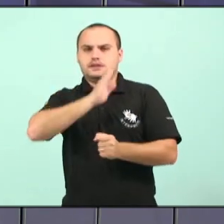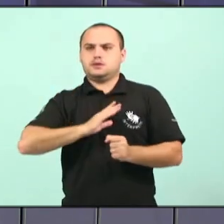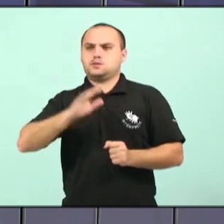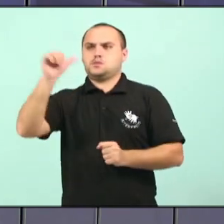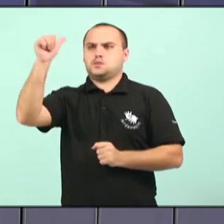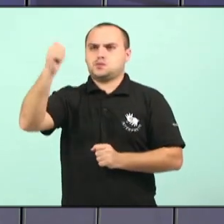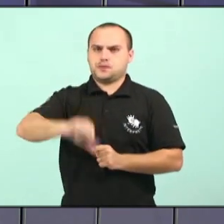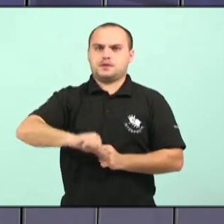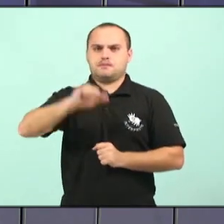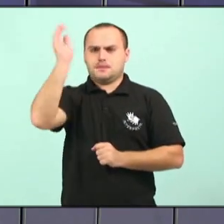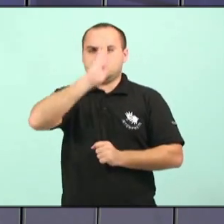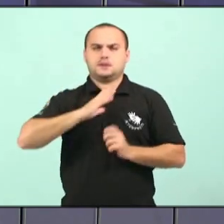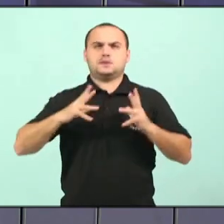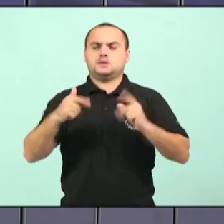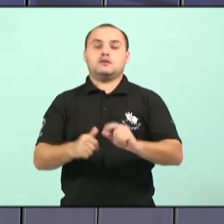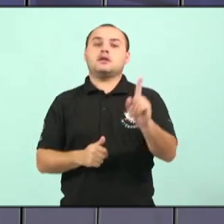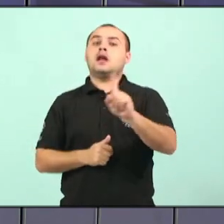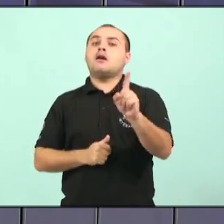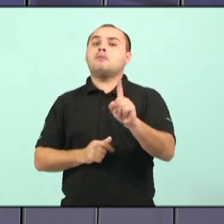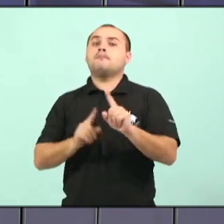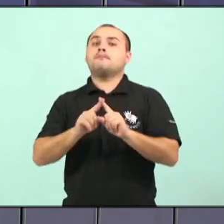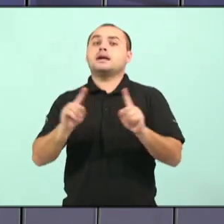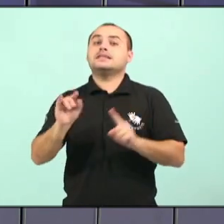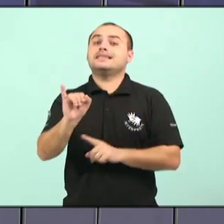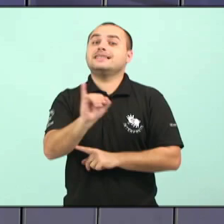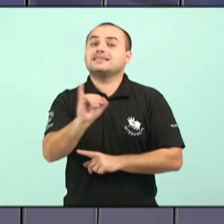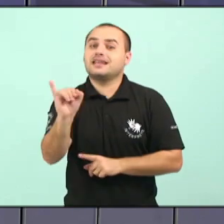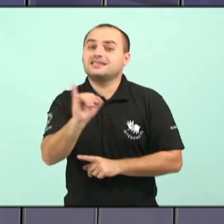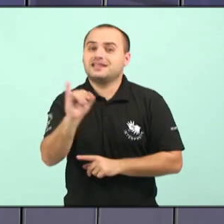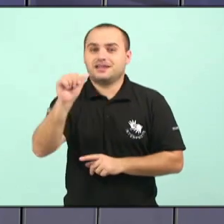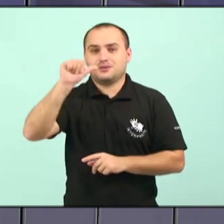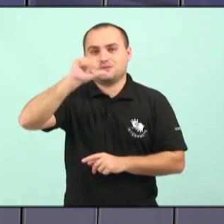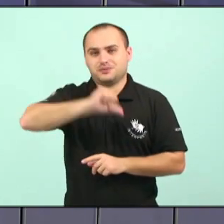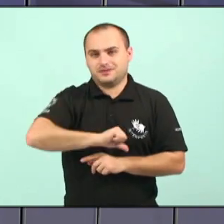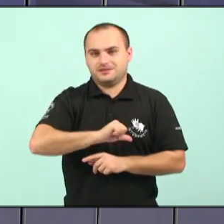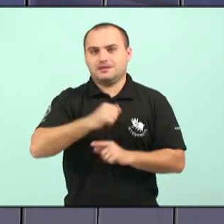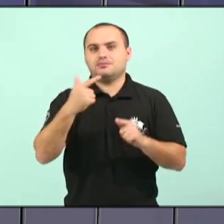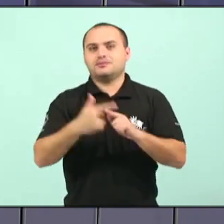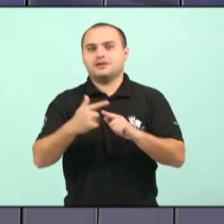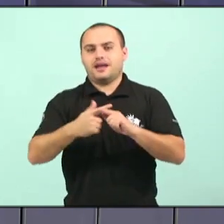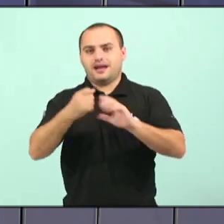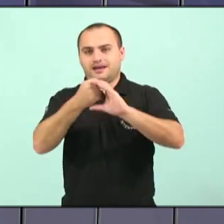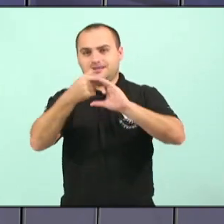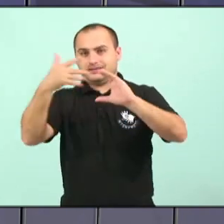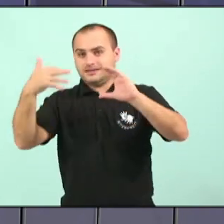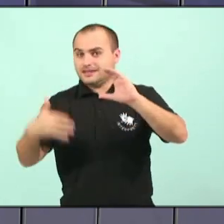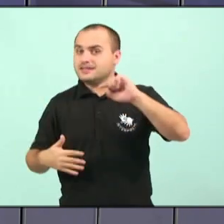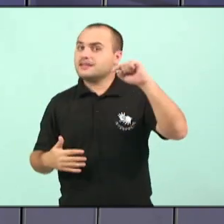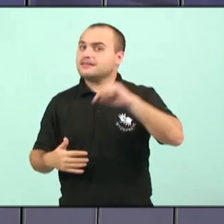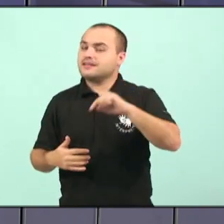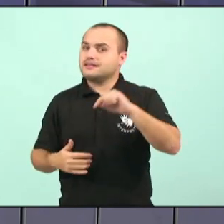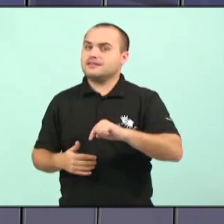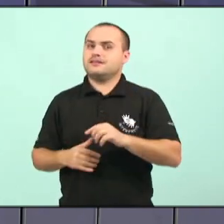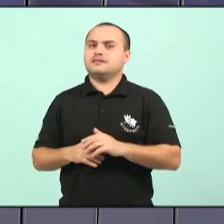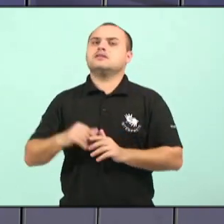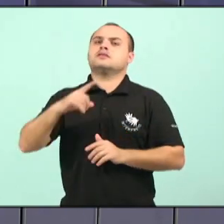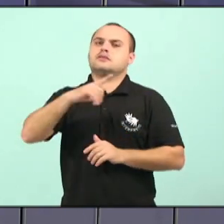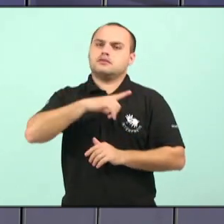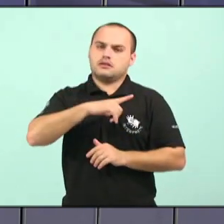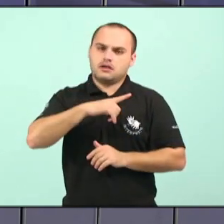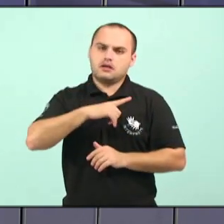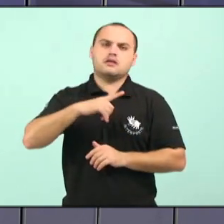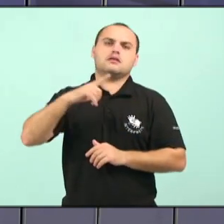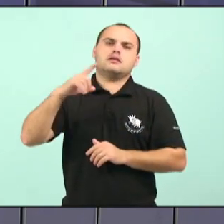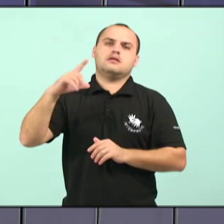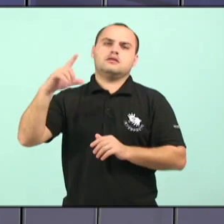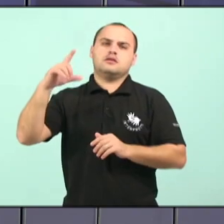todo, mas para Itajaí seria ruim, pelas características do nosso porto. É um porto que sofre com correnteza, com